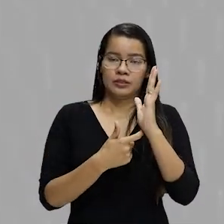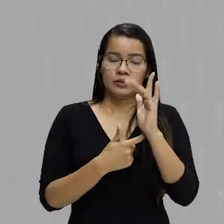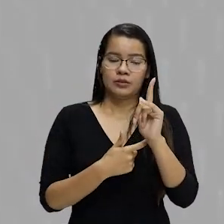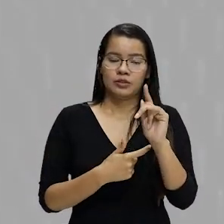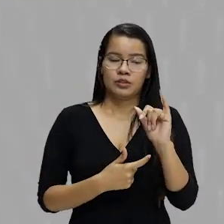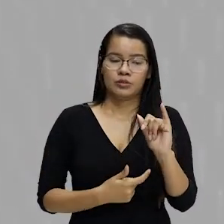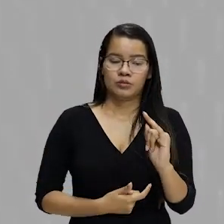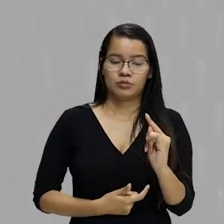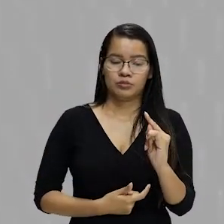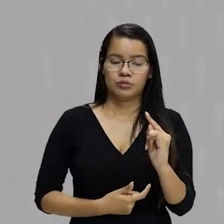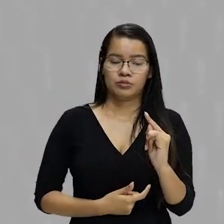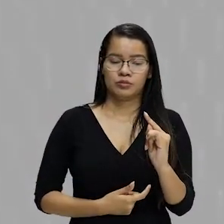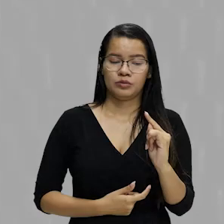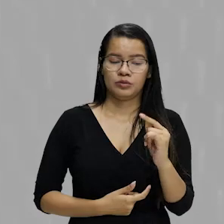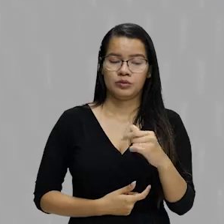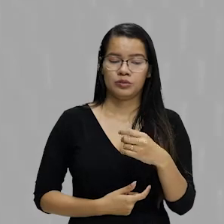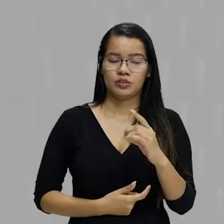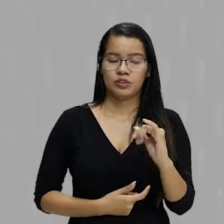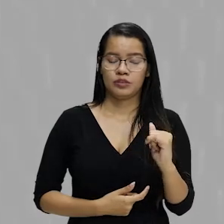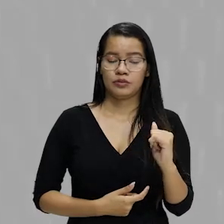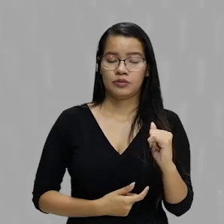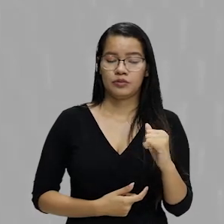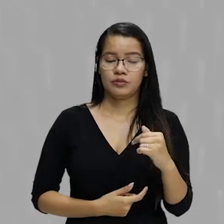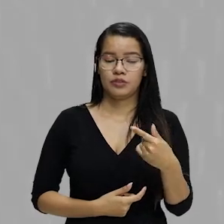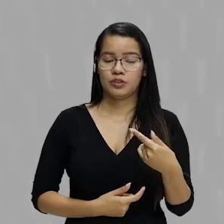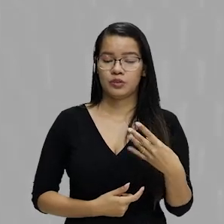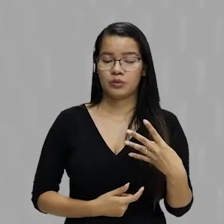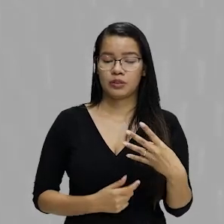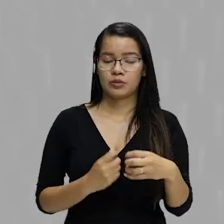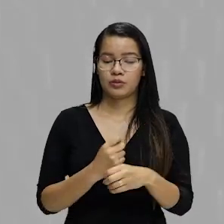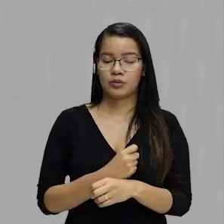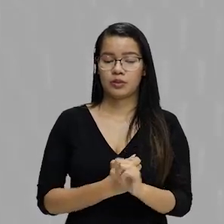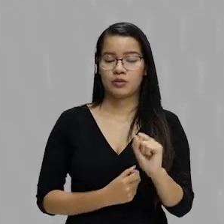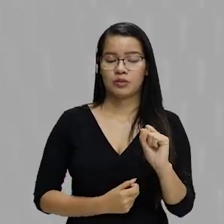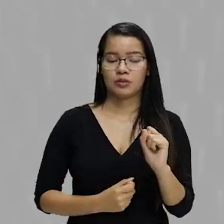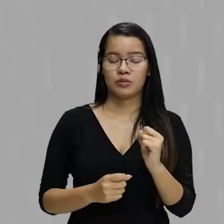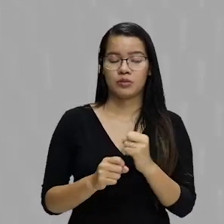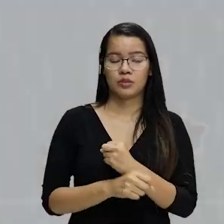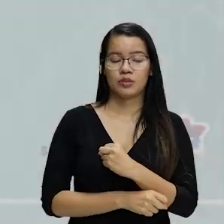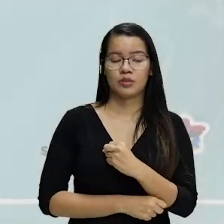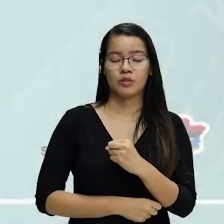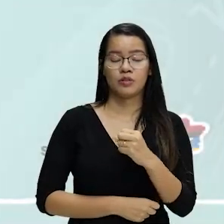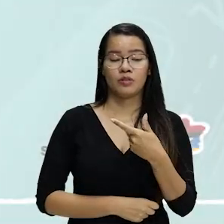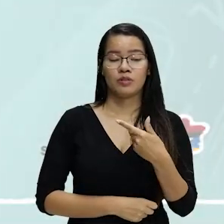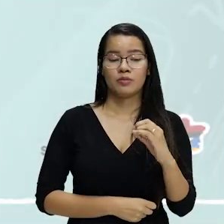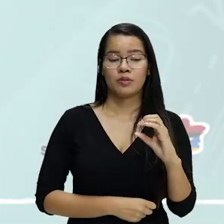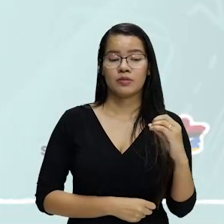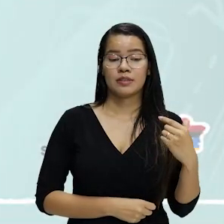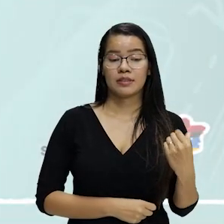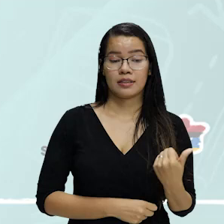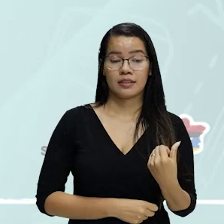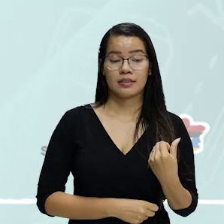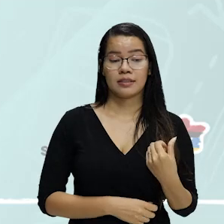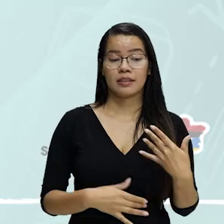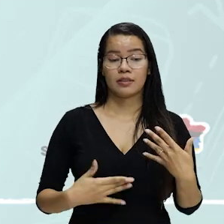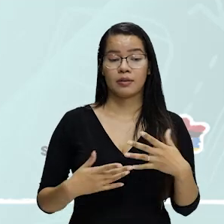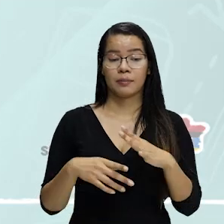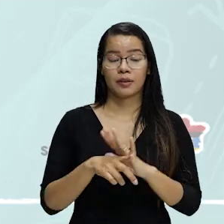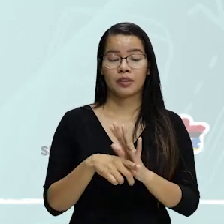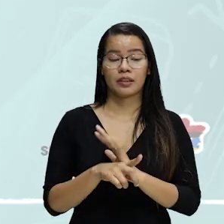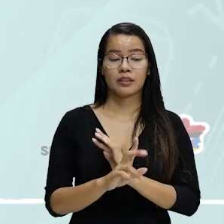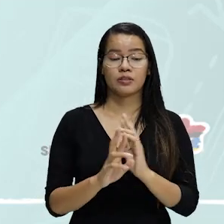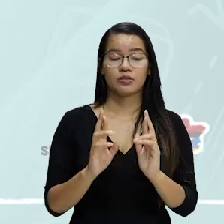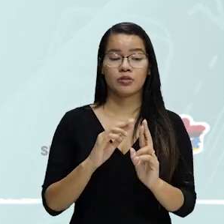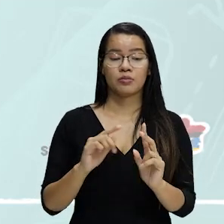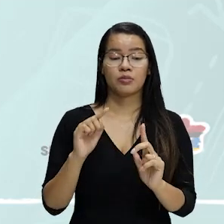G1, né? Do dia 28 de 2006. Certo? A pergunta. Entre